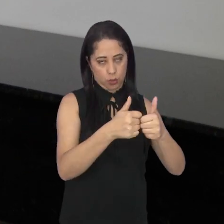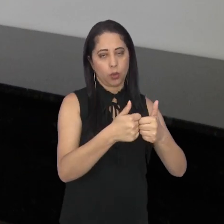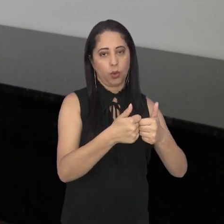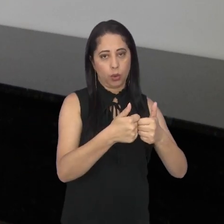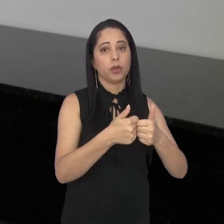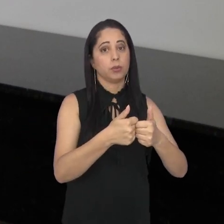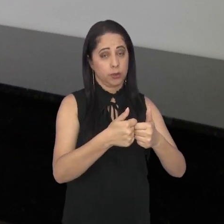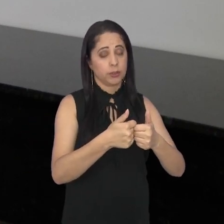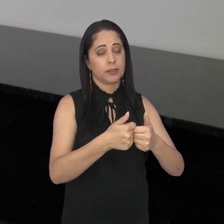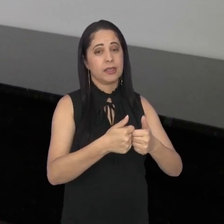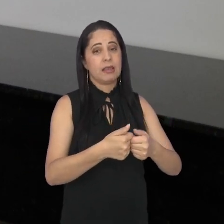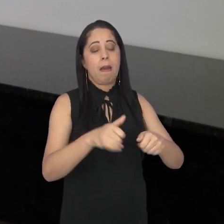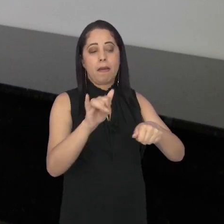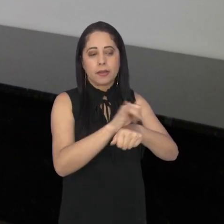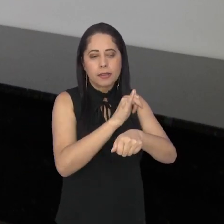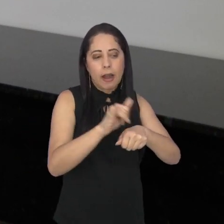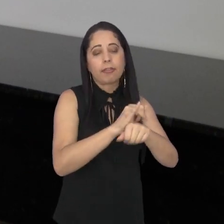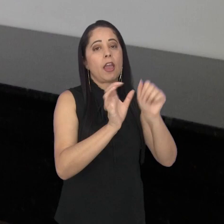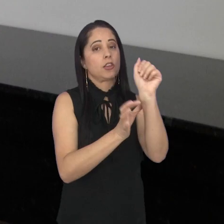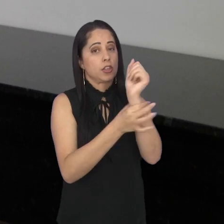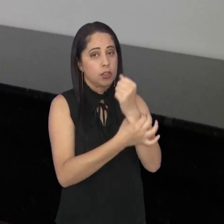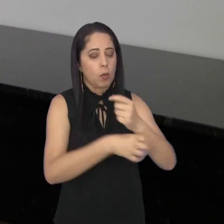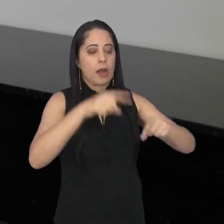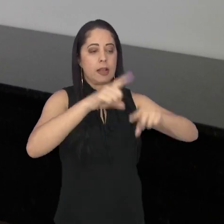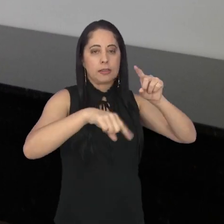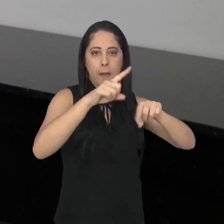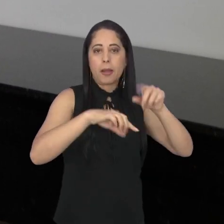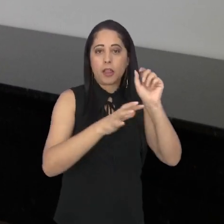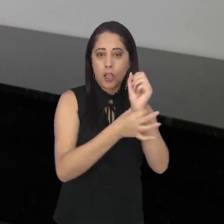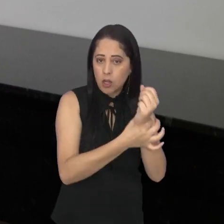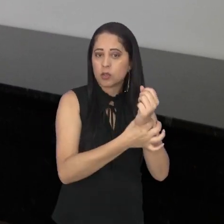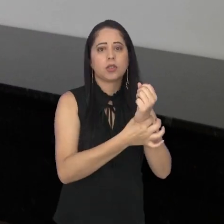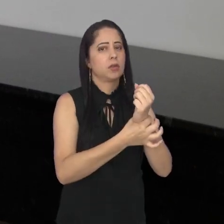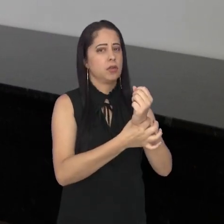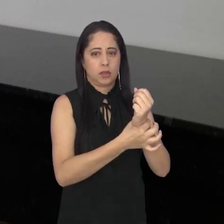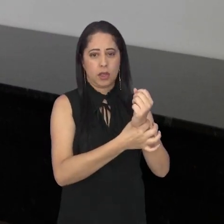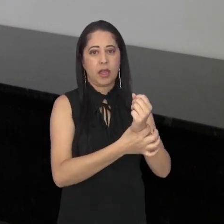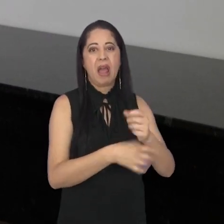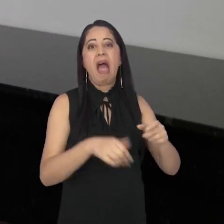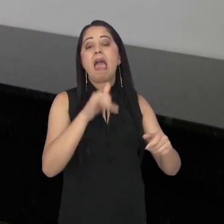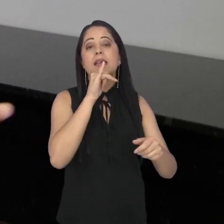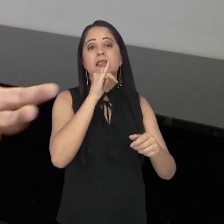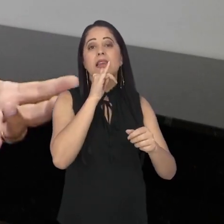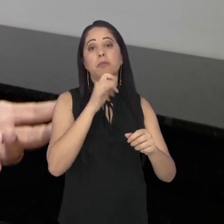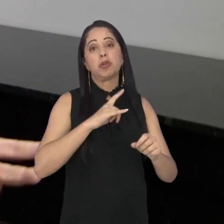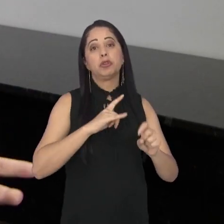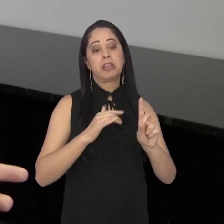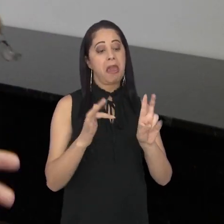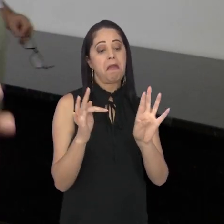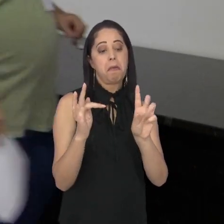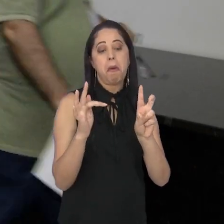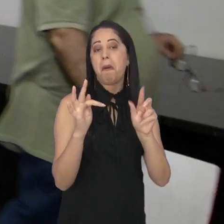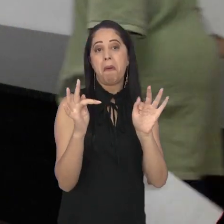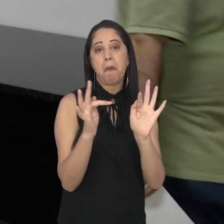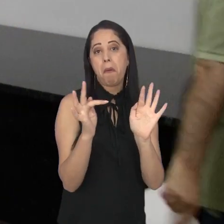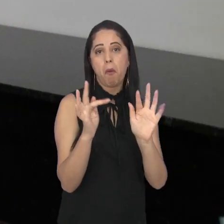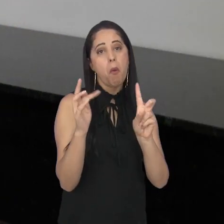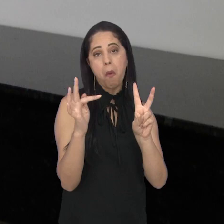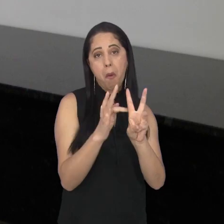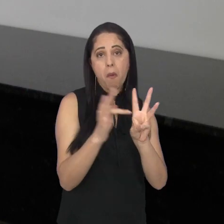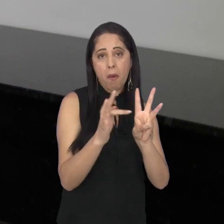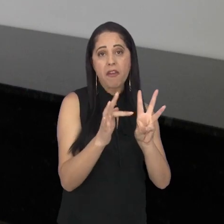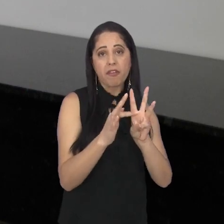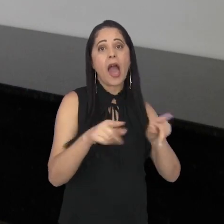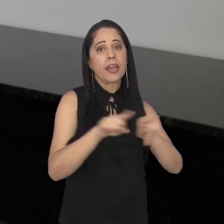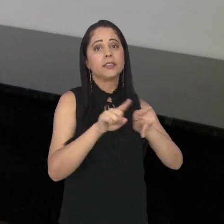cá os ônibus, né, que elas possam ter equipamentos de segurança e proteção. Da mesma forma que coloca o Wi-Fi nos ônibus, também colocar